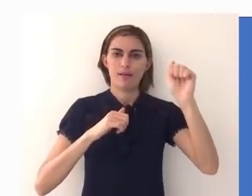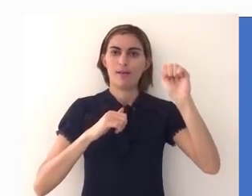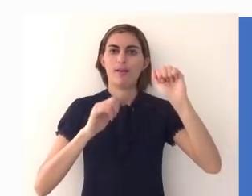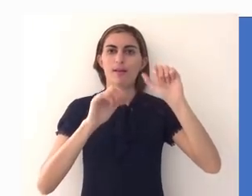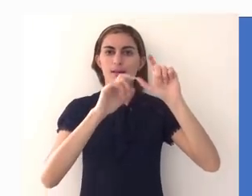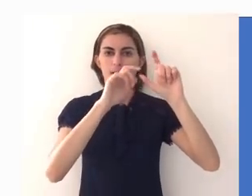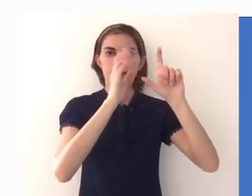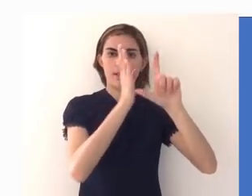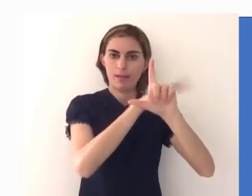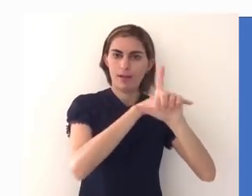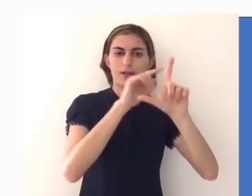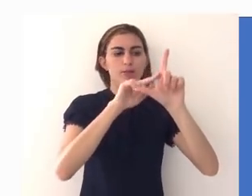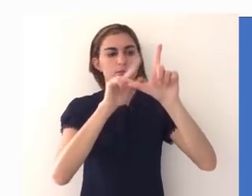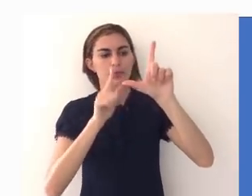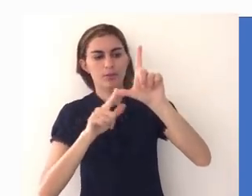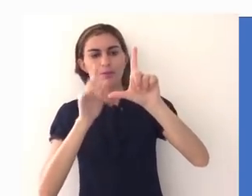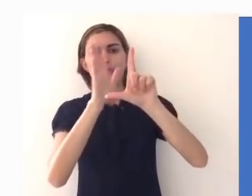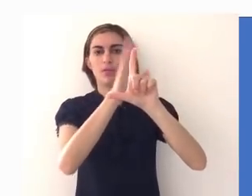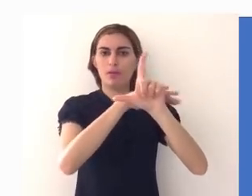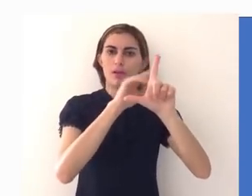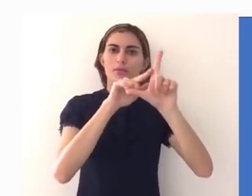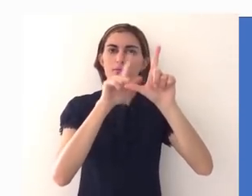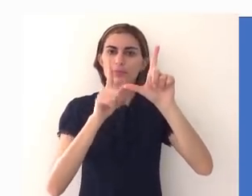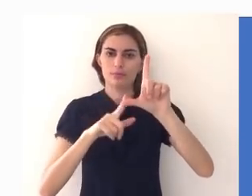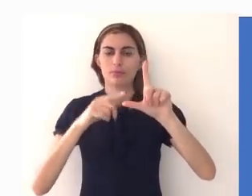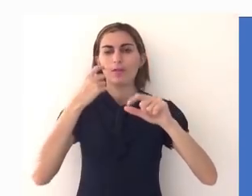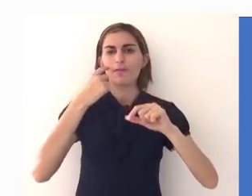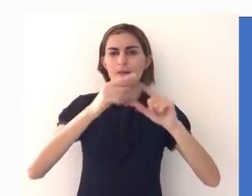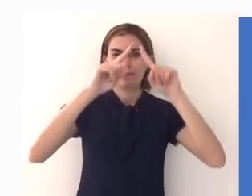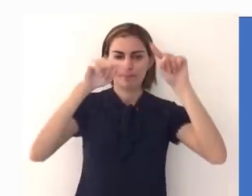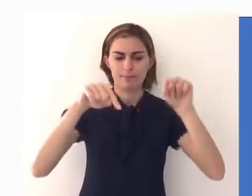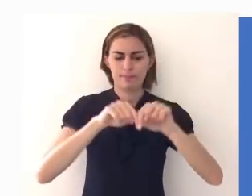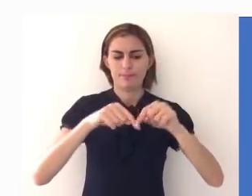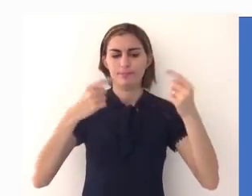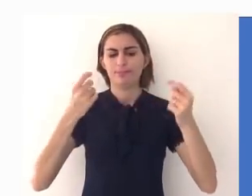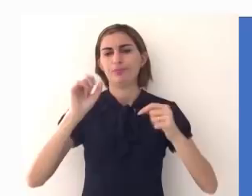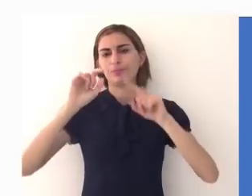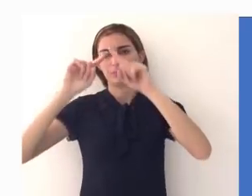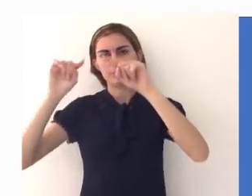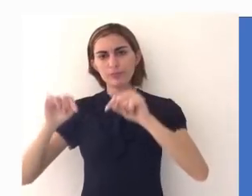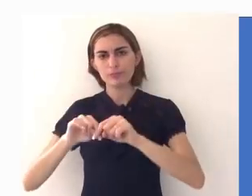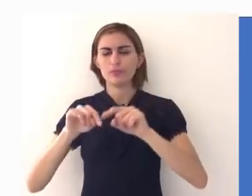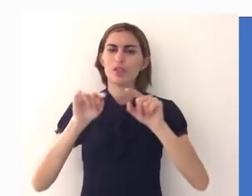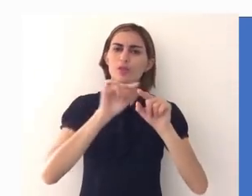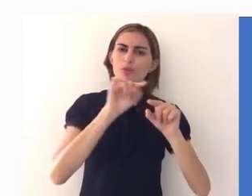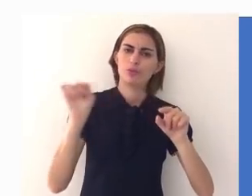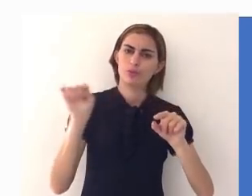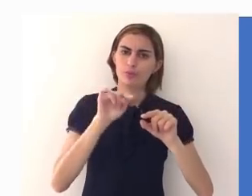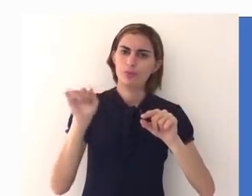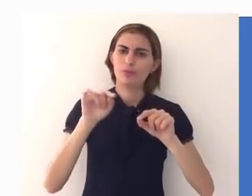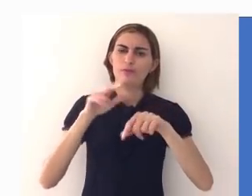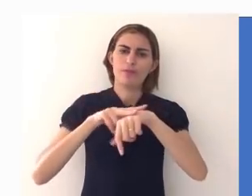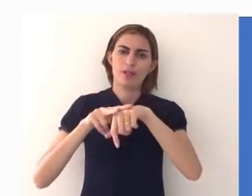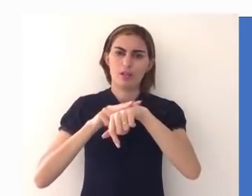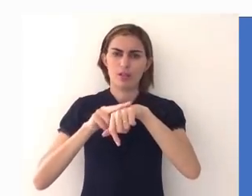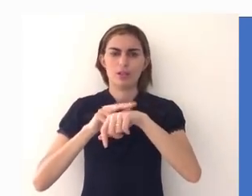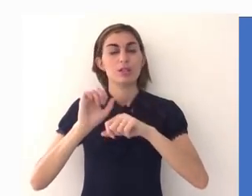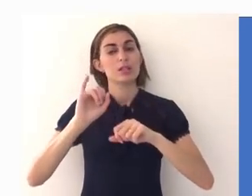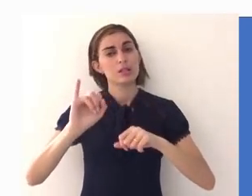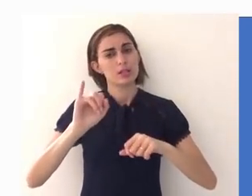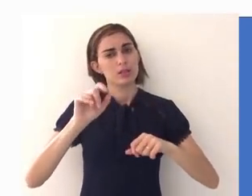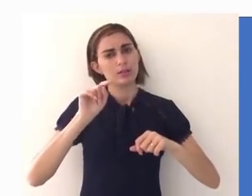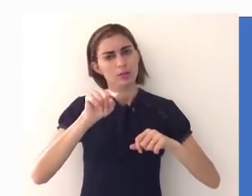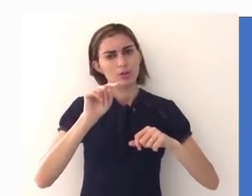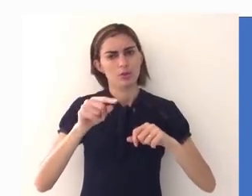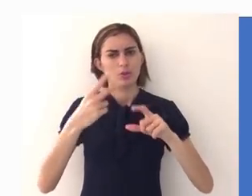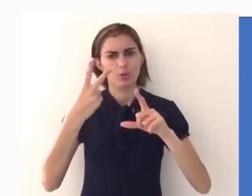ângulo. Se você perceber esses 2 triângulos aí, a gente tem o ângulo azul, o lado com um tracinho e o ângulo verde. Se